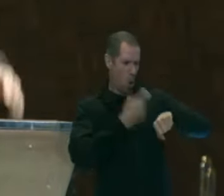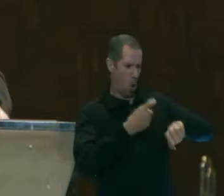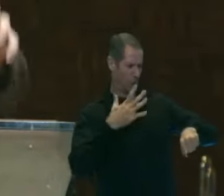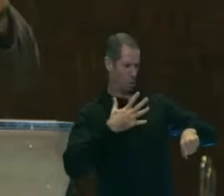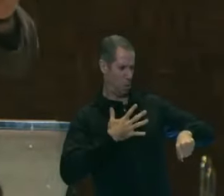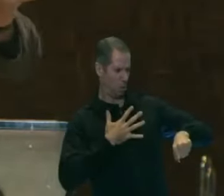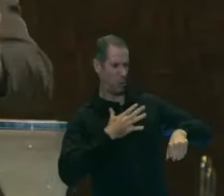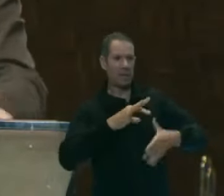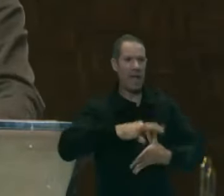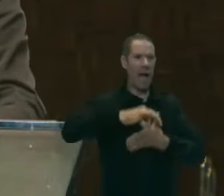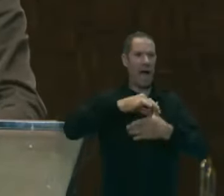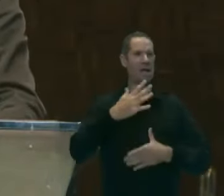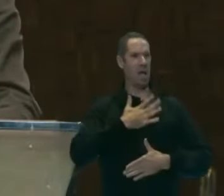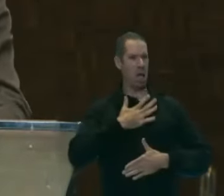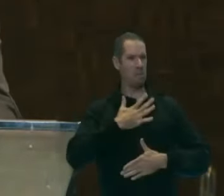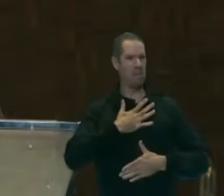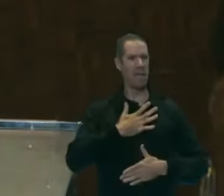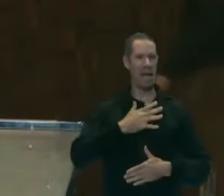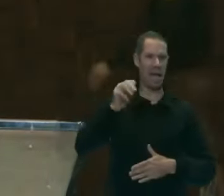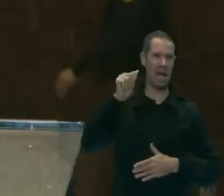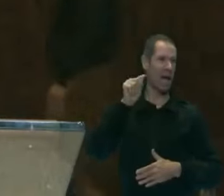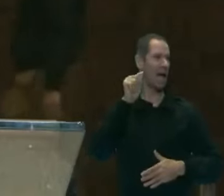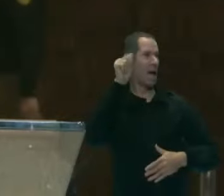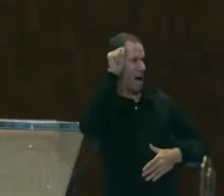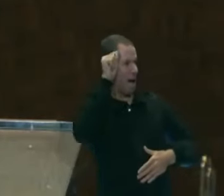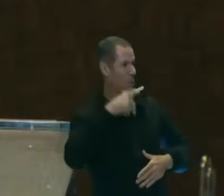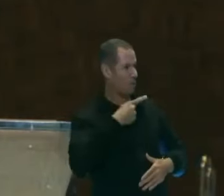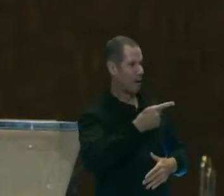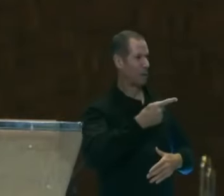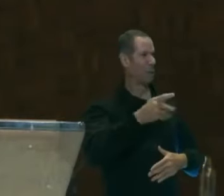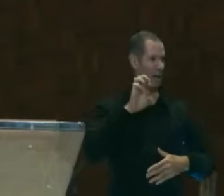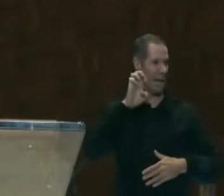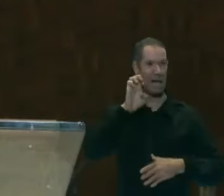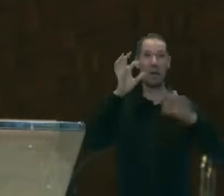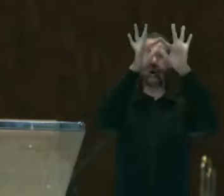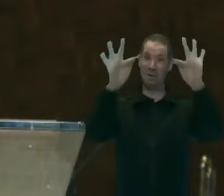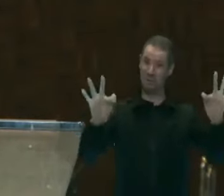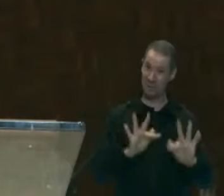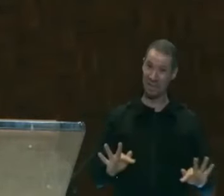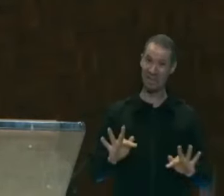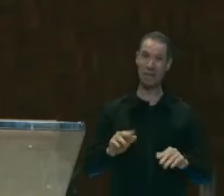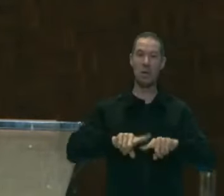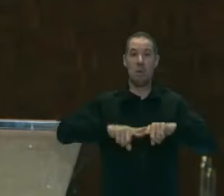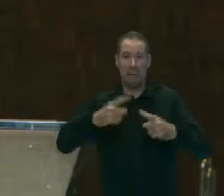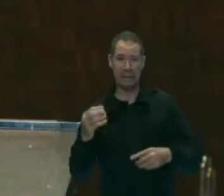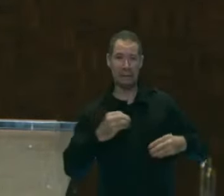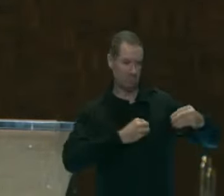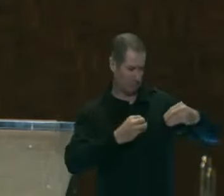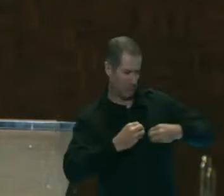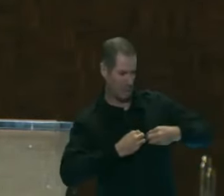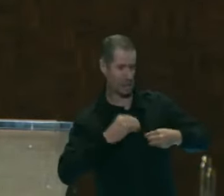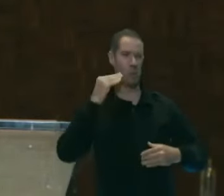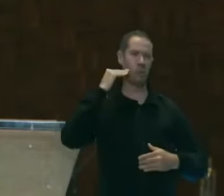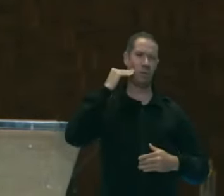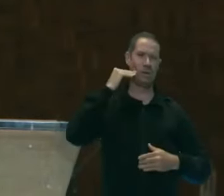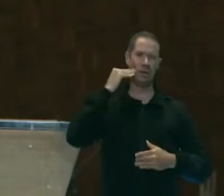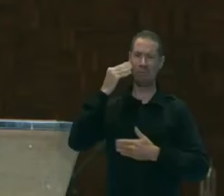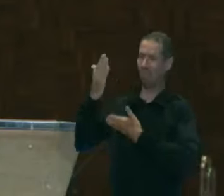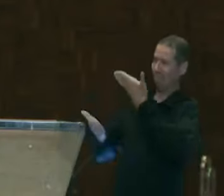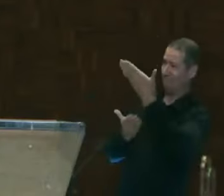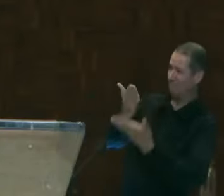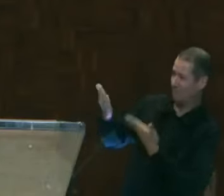ossos, carne da minha carne. Ficou muito feliz. Mas a queda desconfigurou essa relação